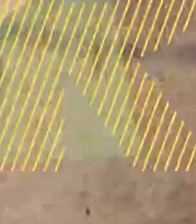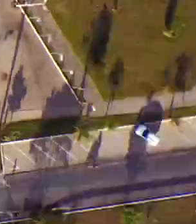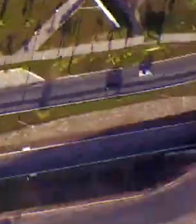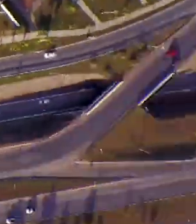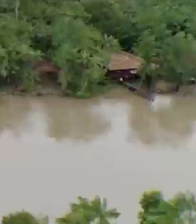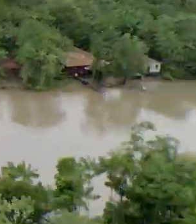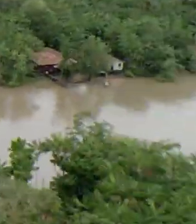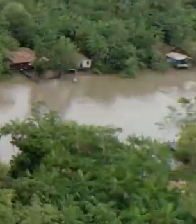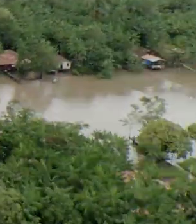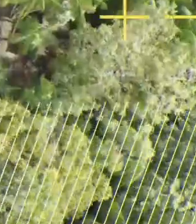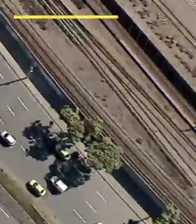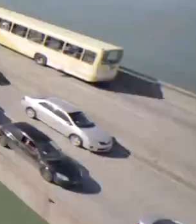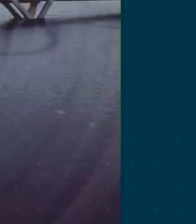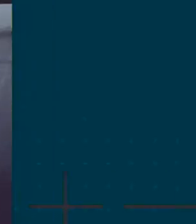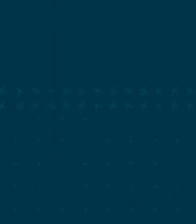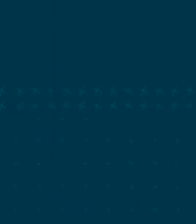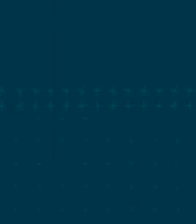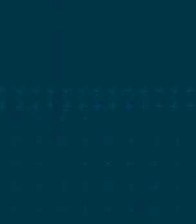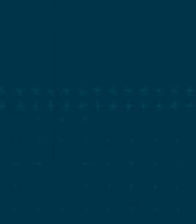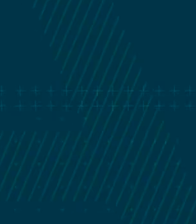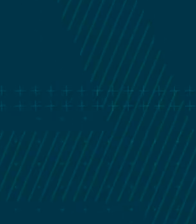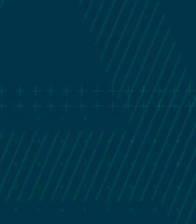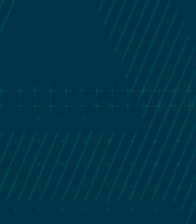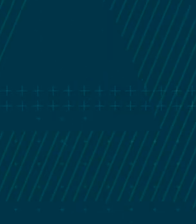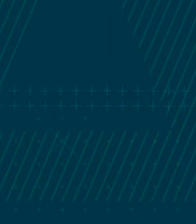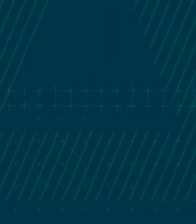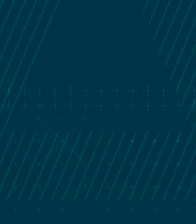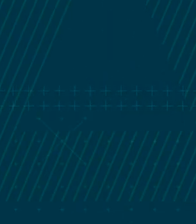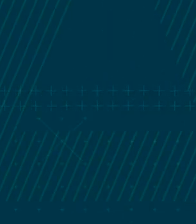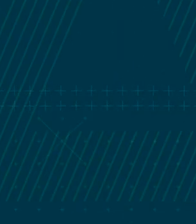e aí